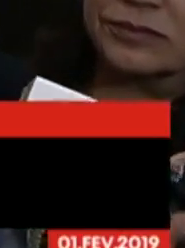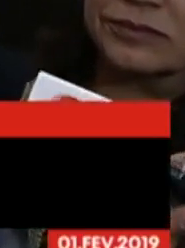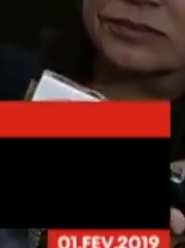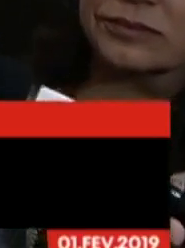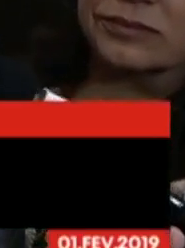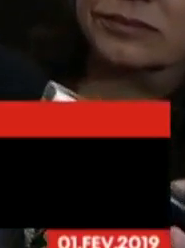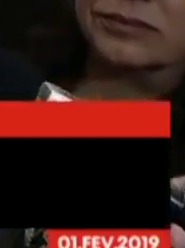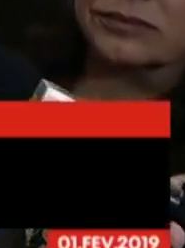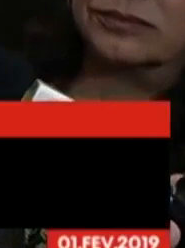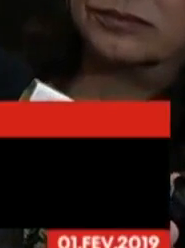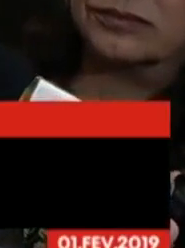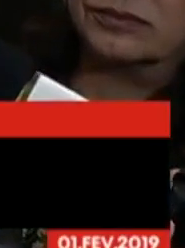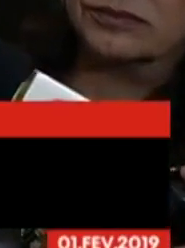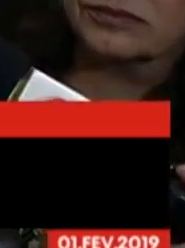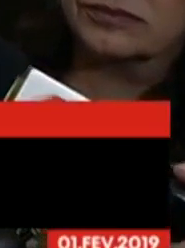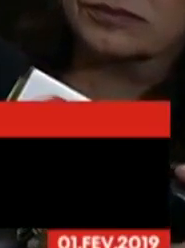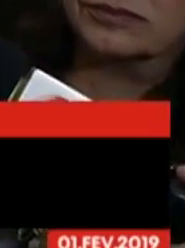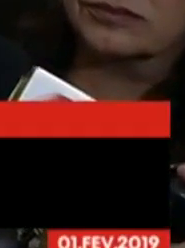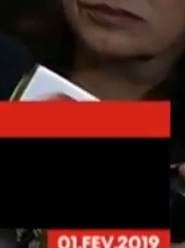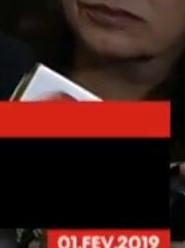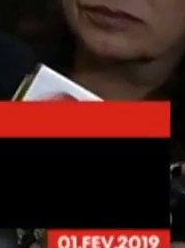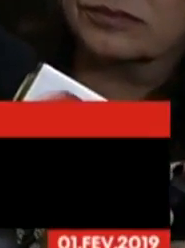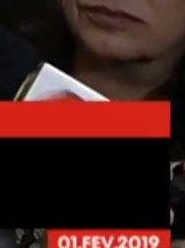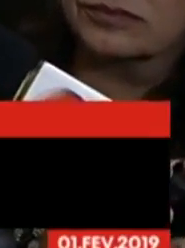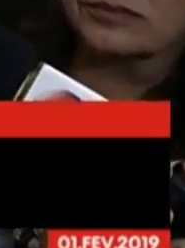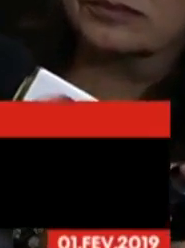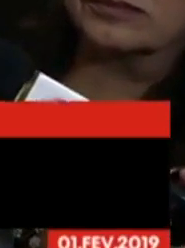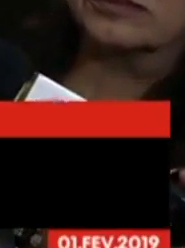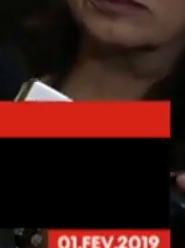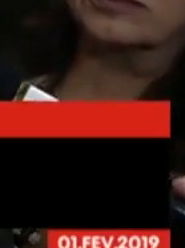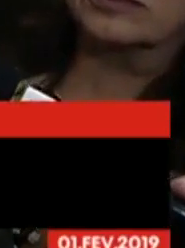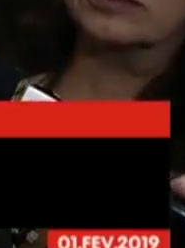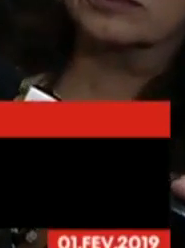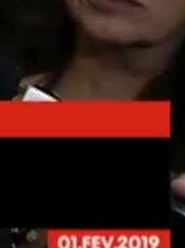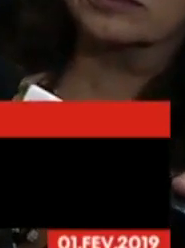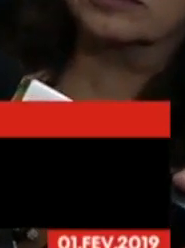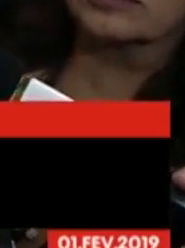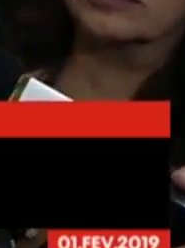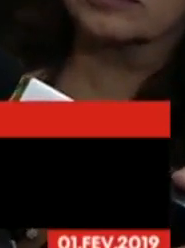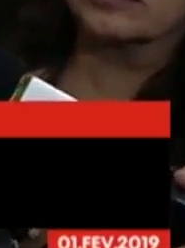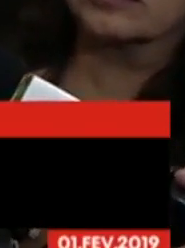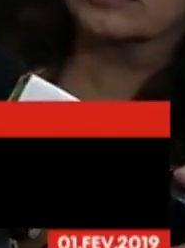enxugando em muito o executivo. Estamos eliminando